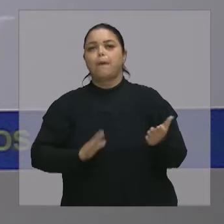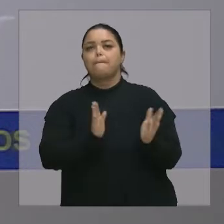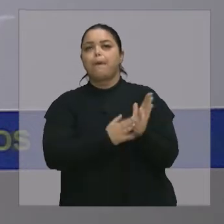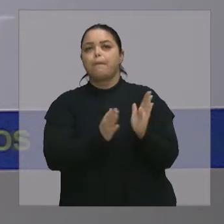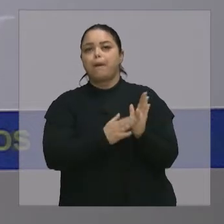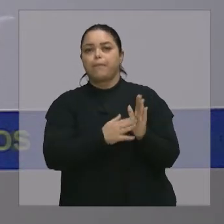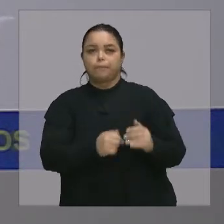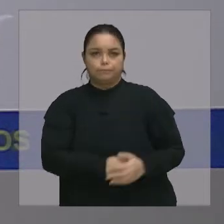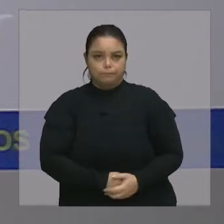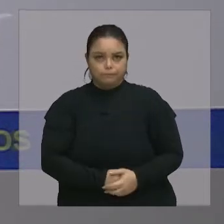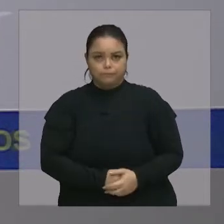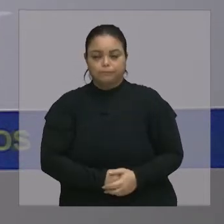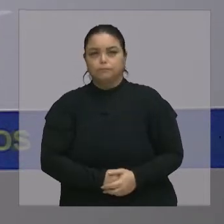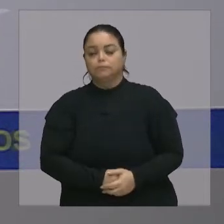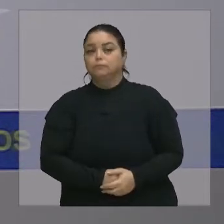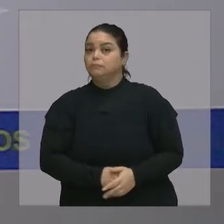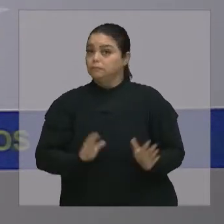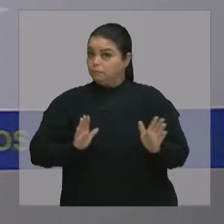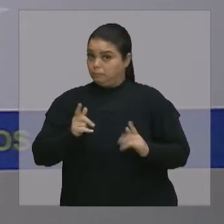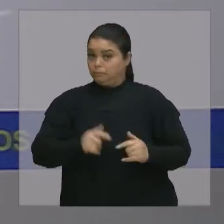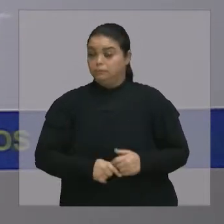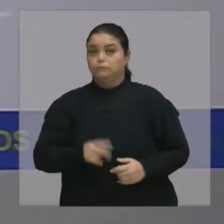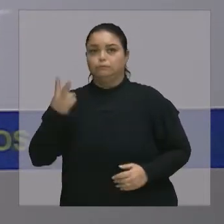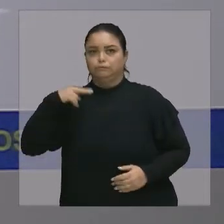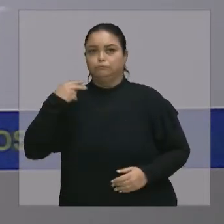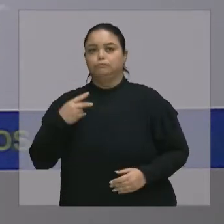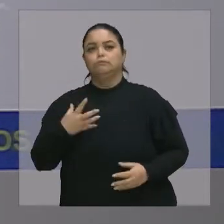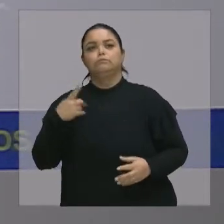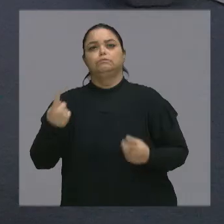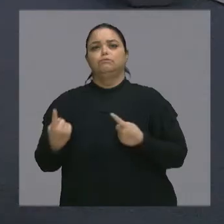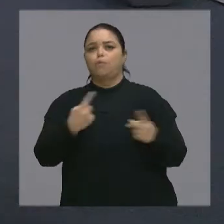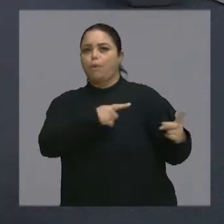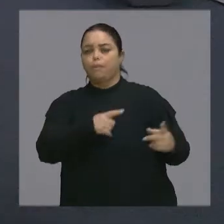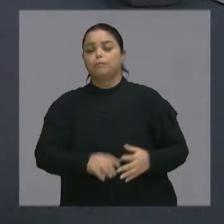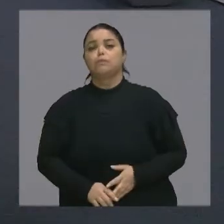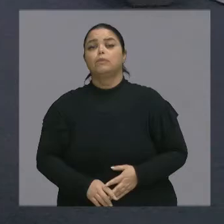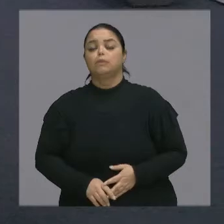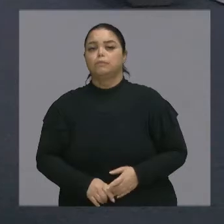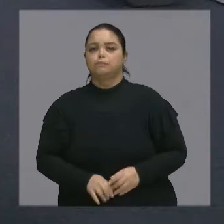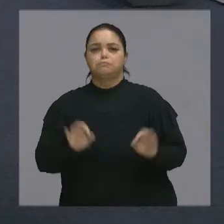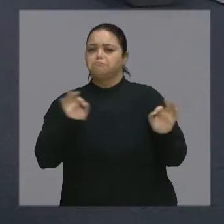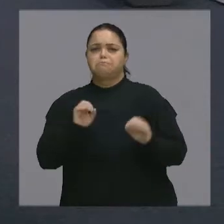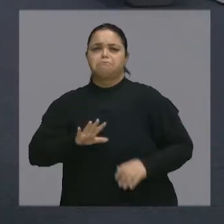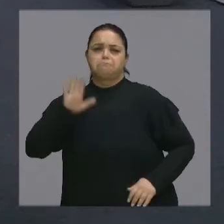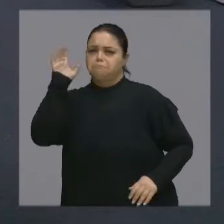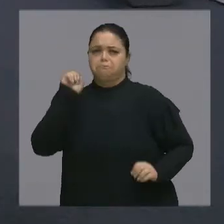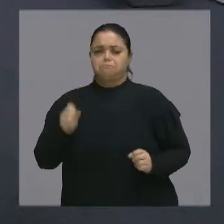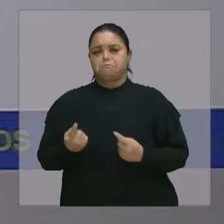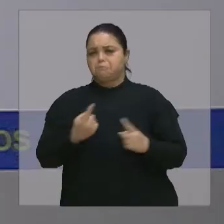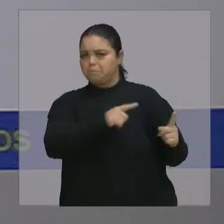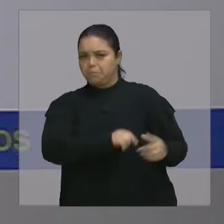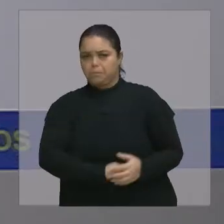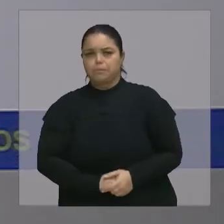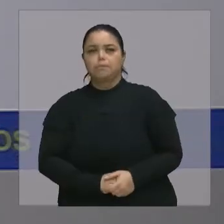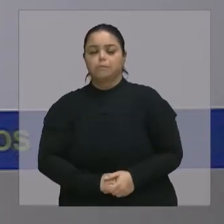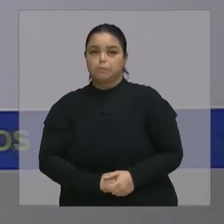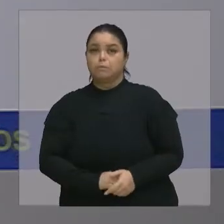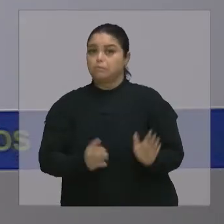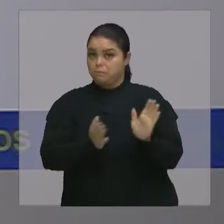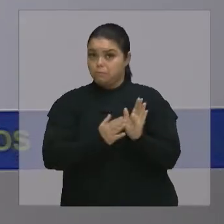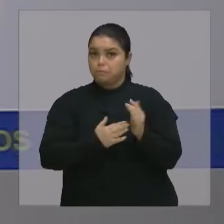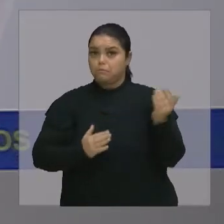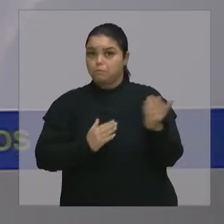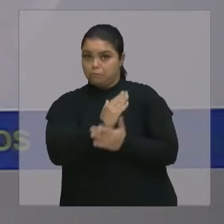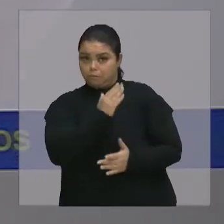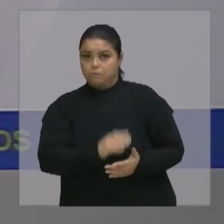proposta. Vereadores favoráveis permaneçam como estão, os contrários se manifestem. Nenhuma manifestação contrária. Proposta